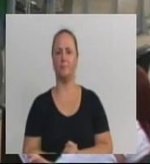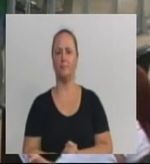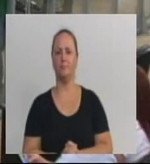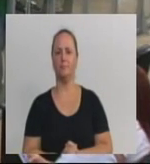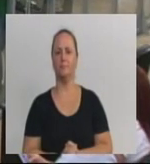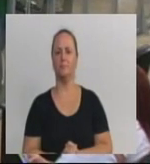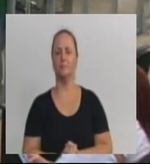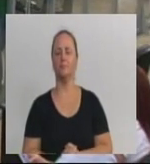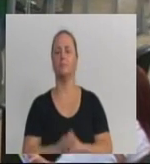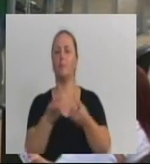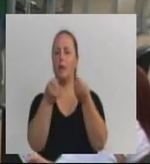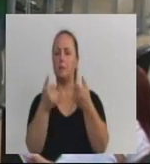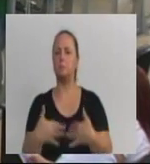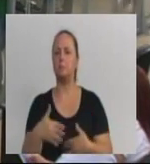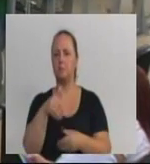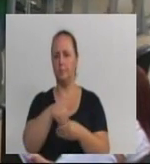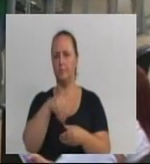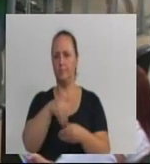Justificativa de voto?